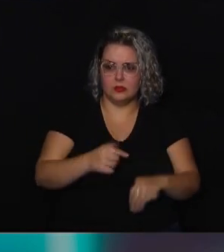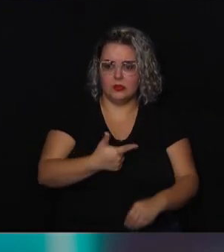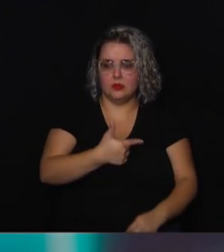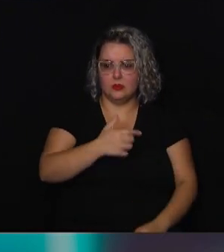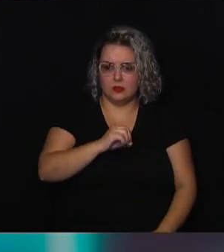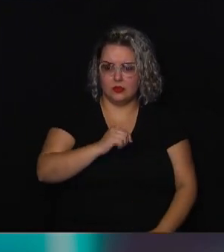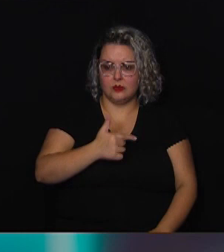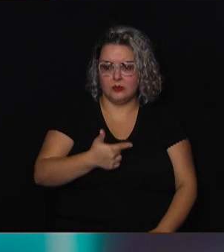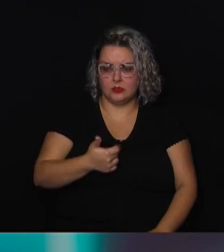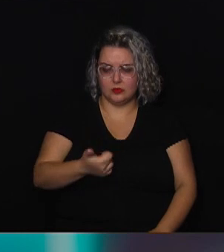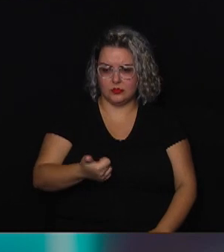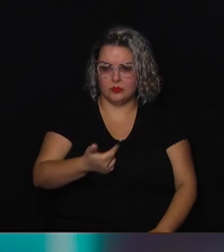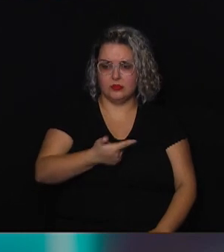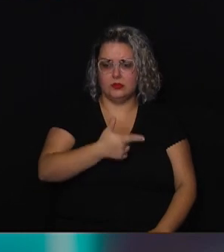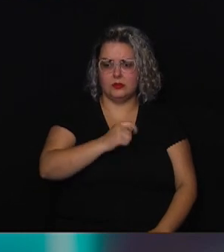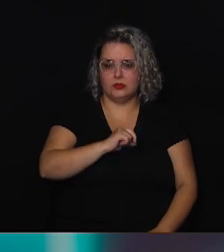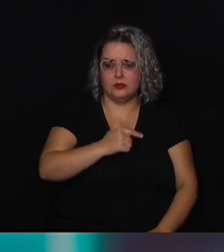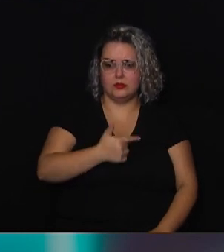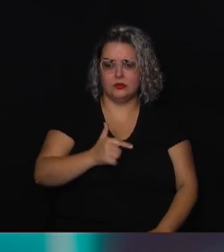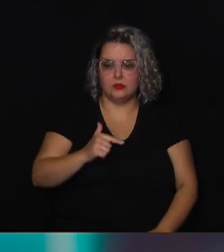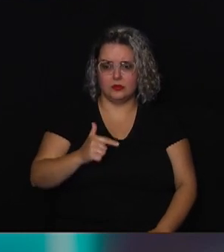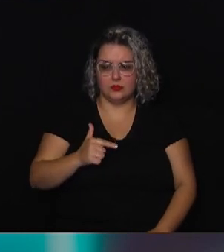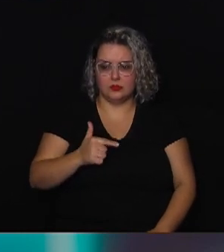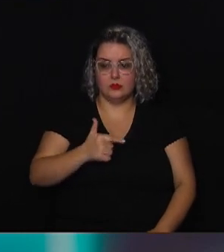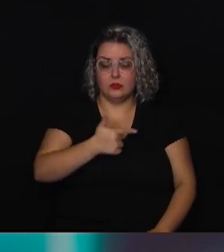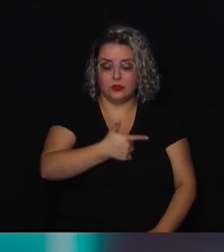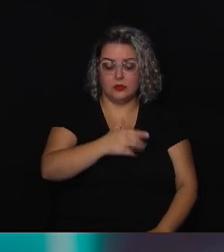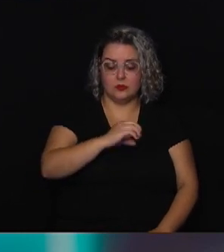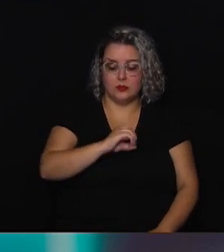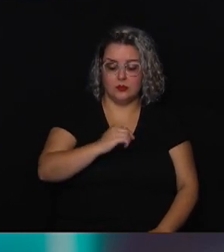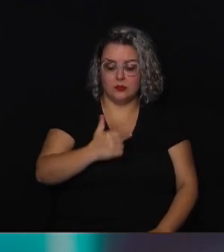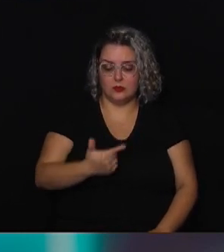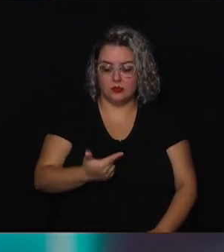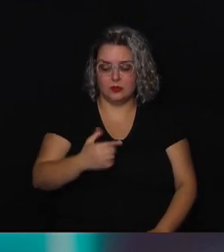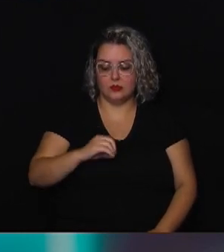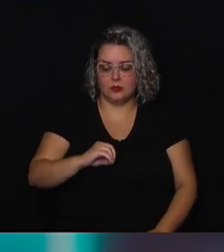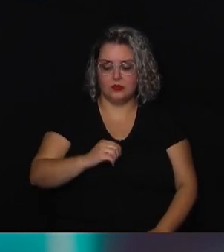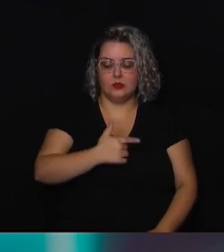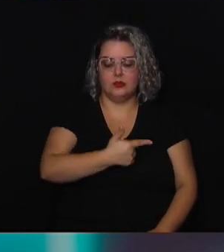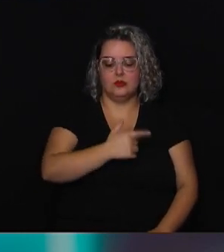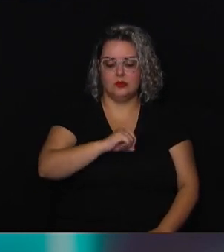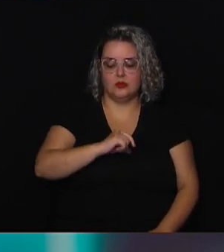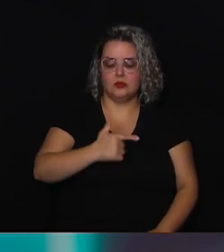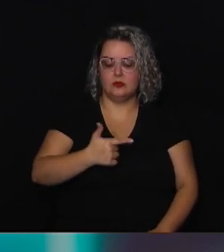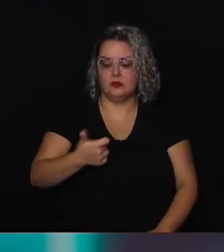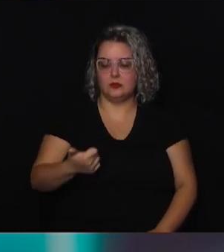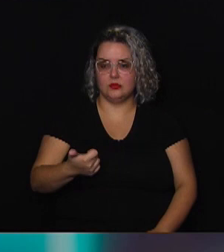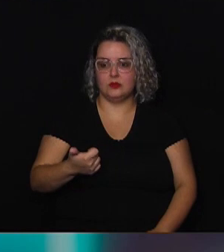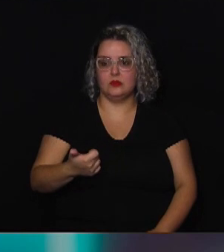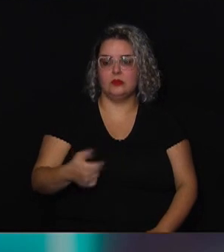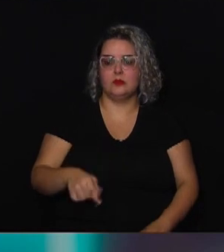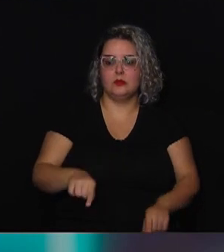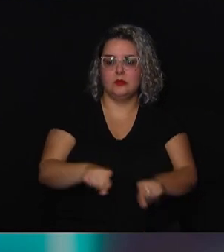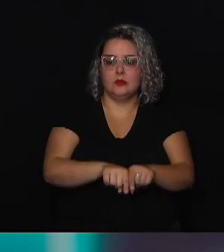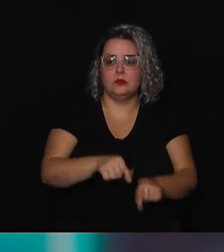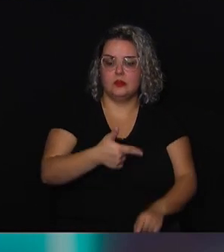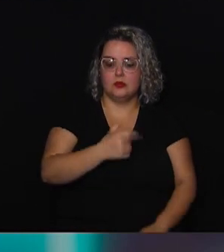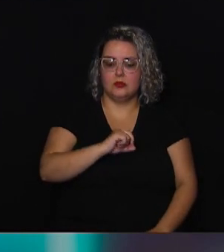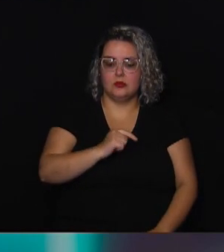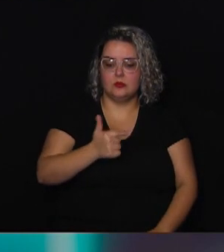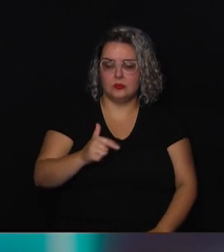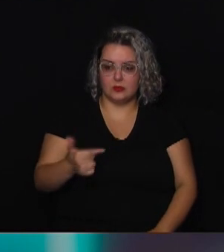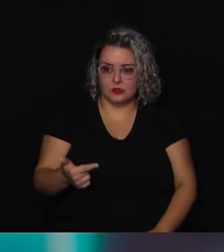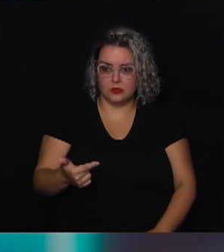e 22 a gente correu atrás dos prejuízos, 23 também, mas a gente ainda teve um impacto importante